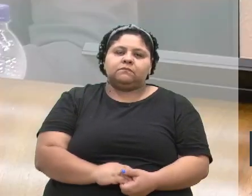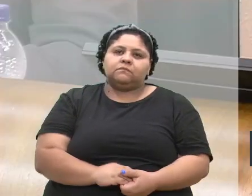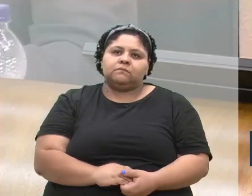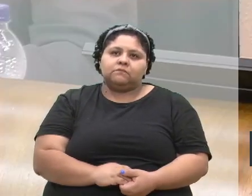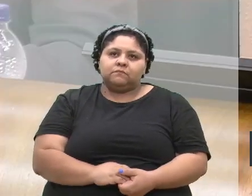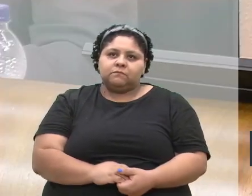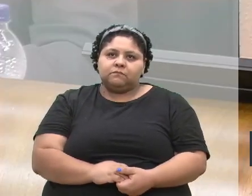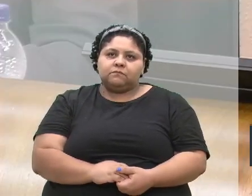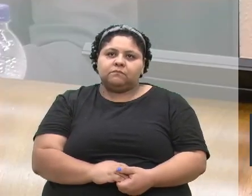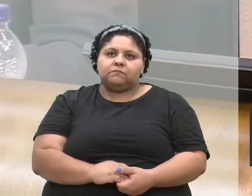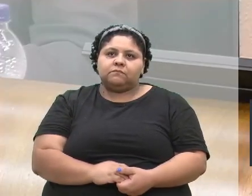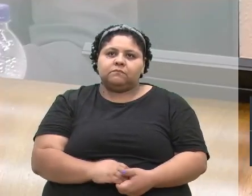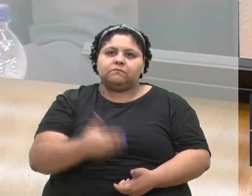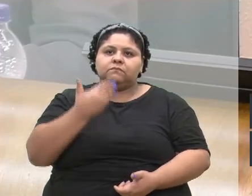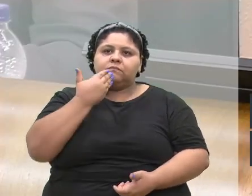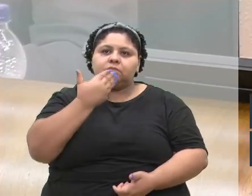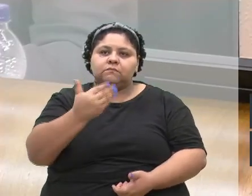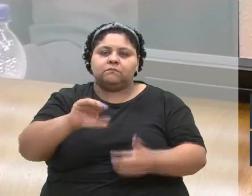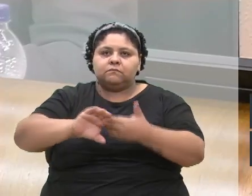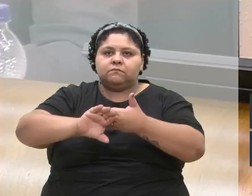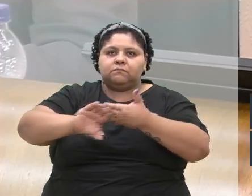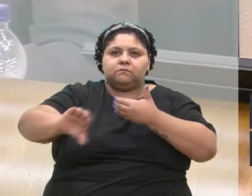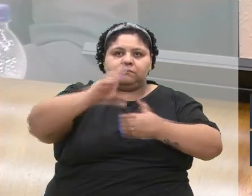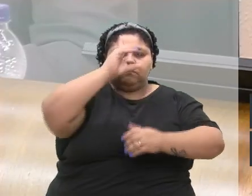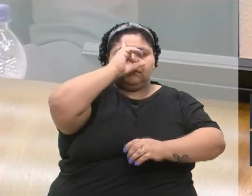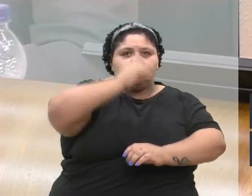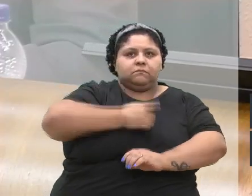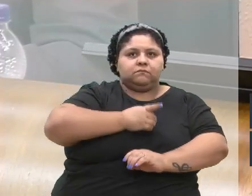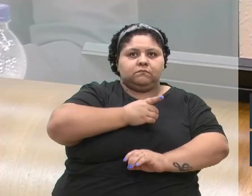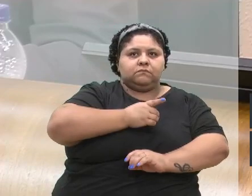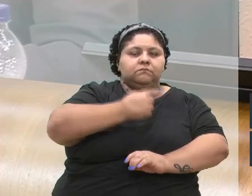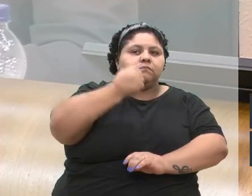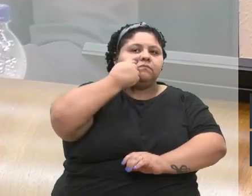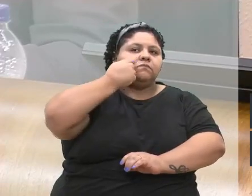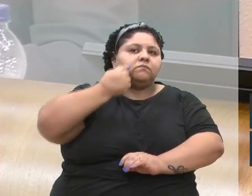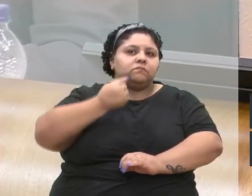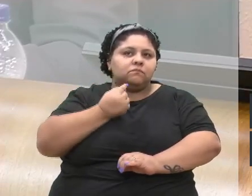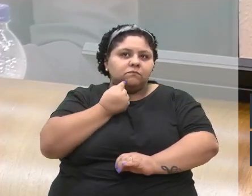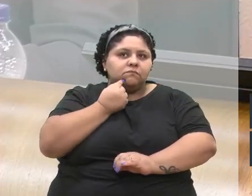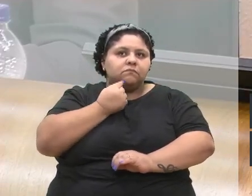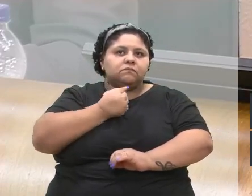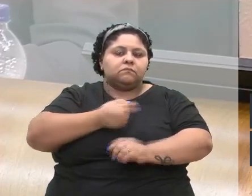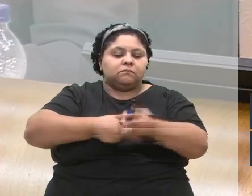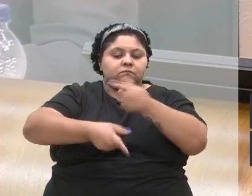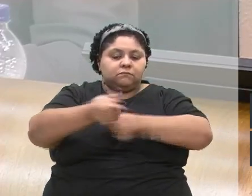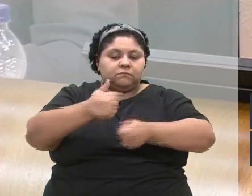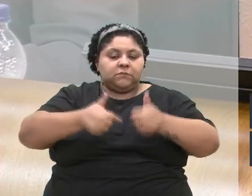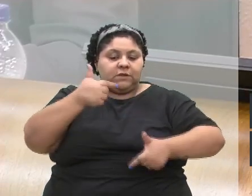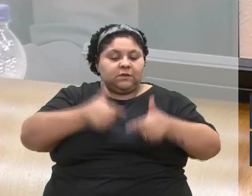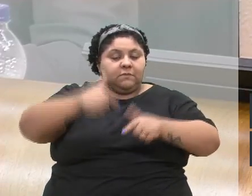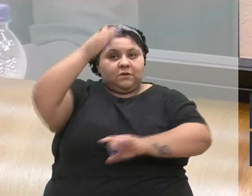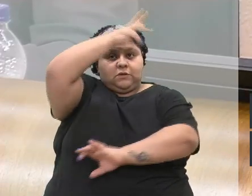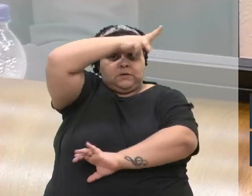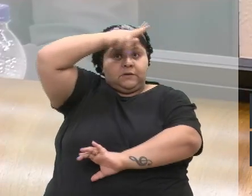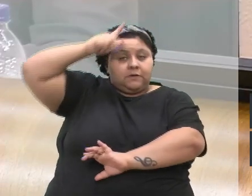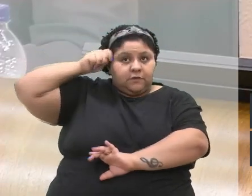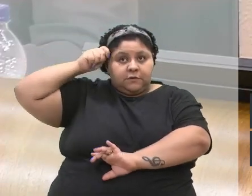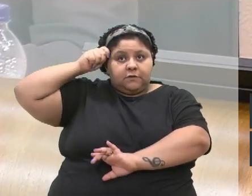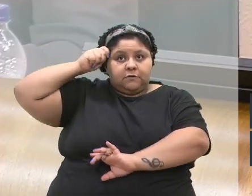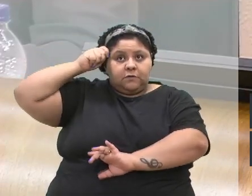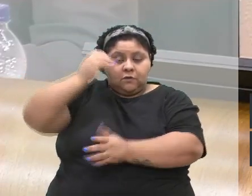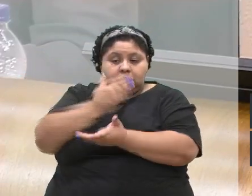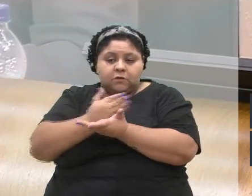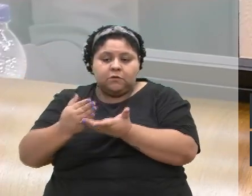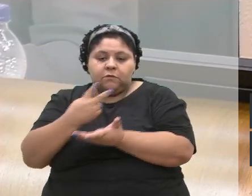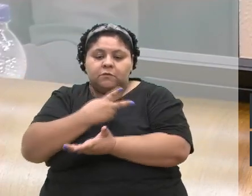presado senhor considerando a solicitação de licença do mandato do vereador Wagner petrini para assumir cargo na administração direta ou indireta do município de Caxias do Sul a contar de